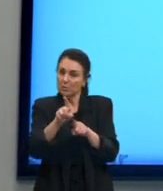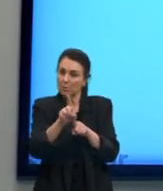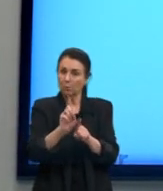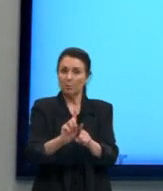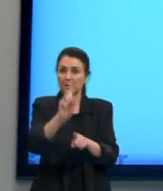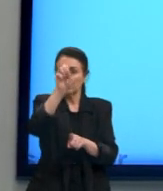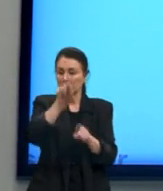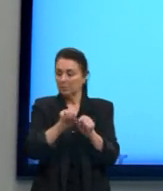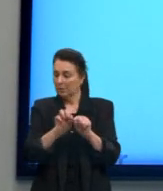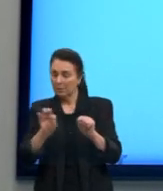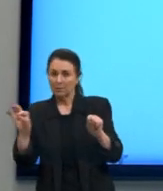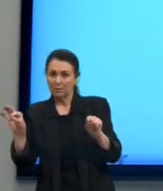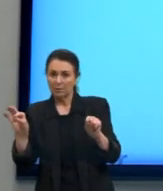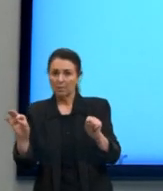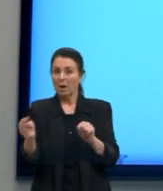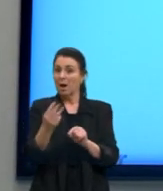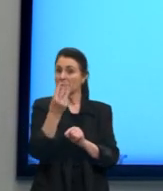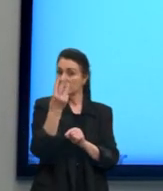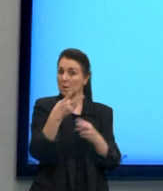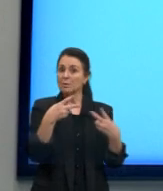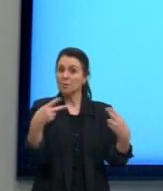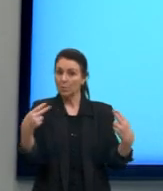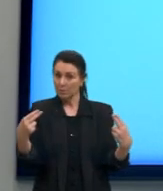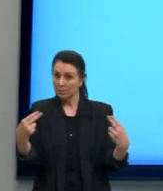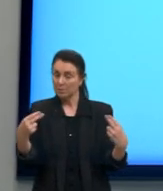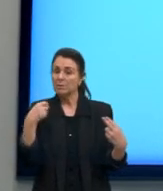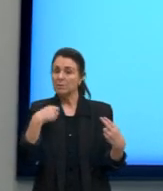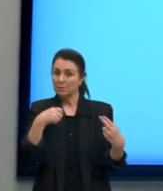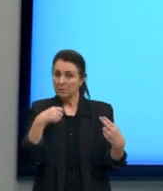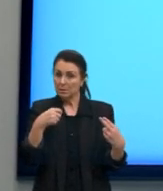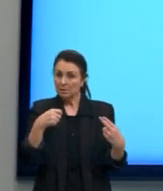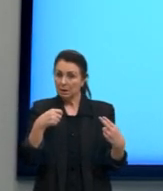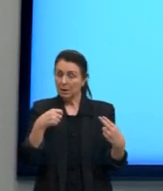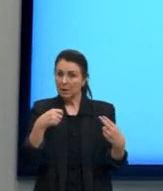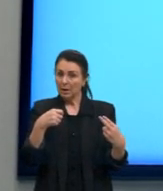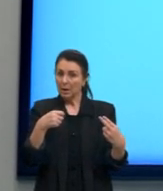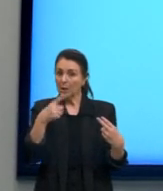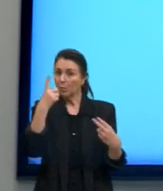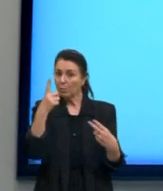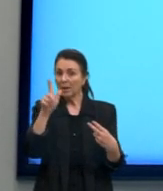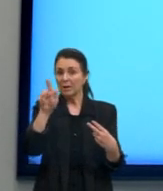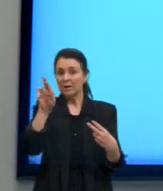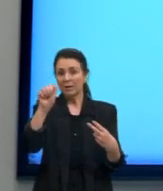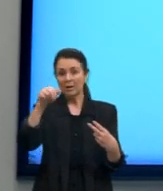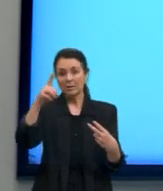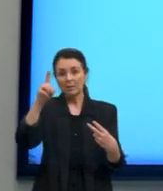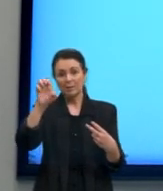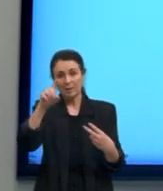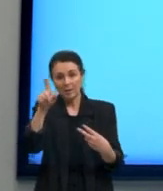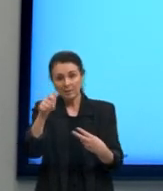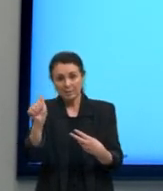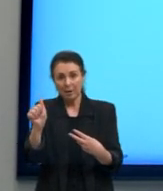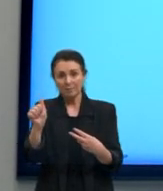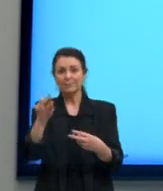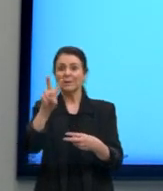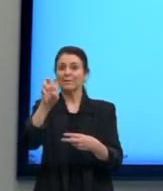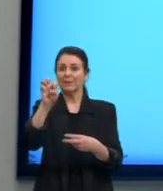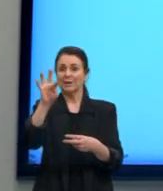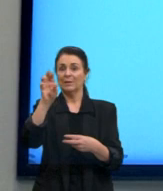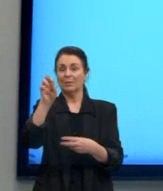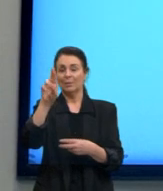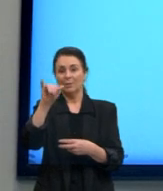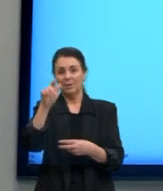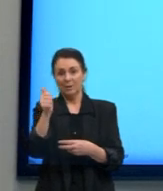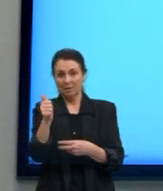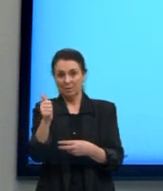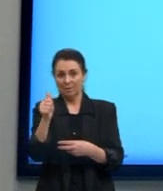então é os três requisitos para ser o que uma grandeza vetorial não tá falando só o valor né